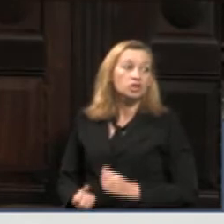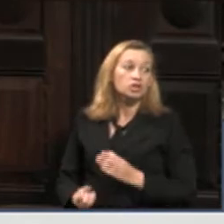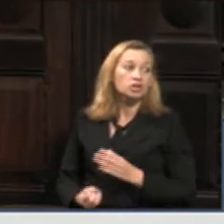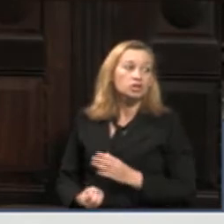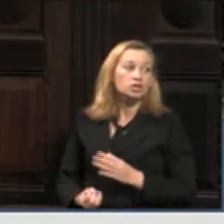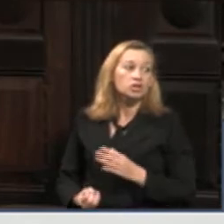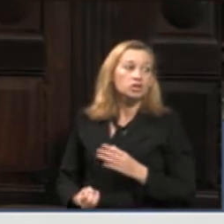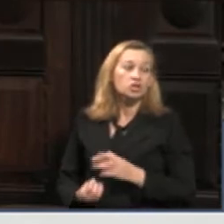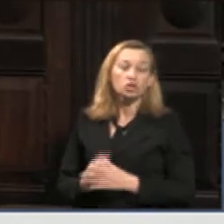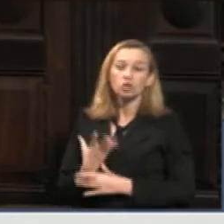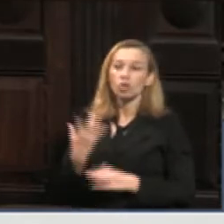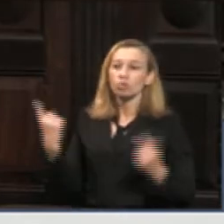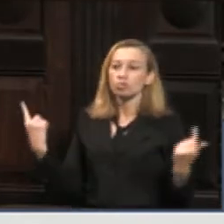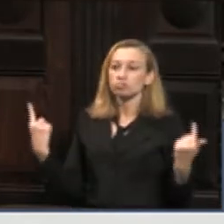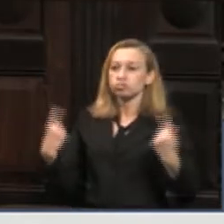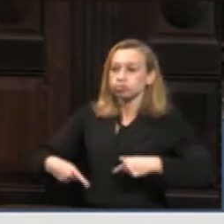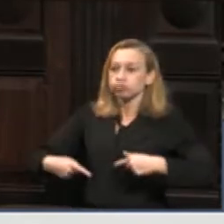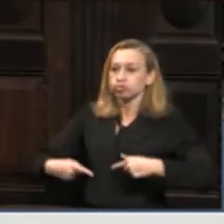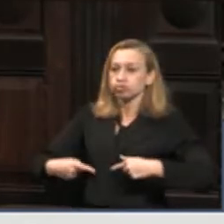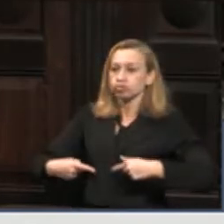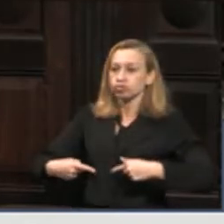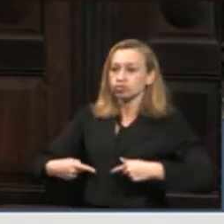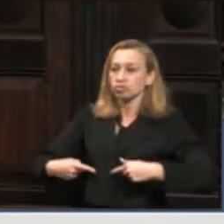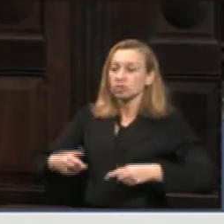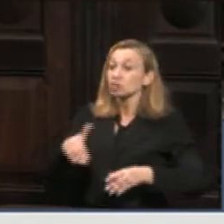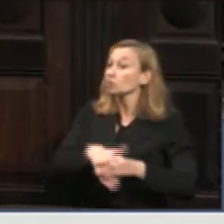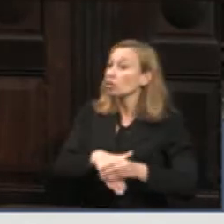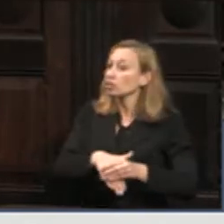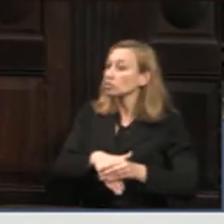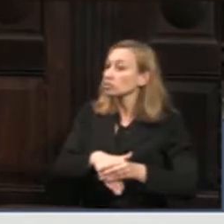um enfrentamento através do voto.